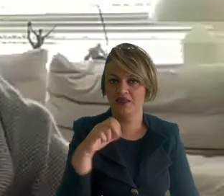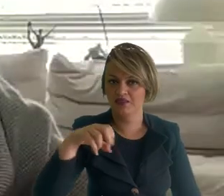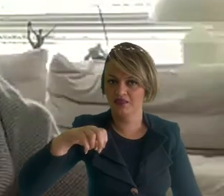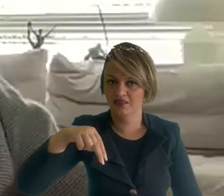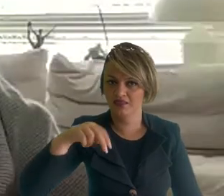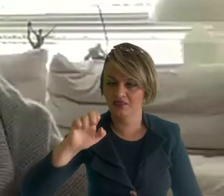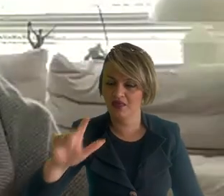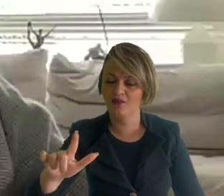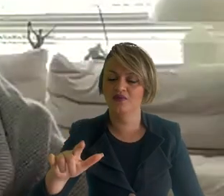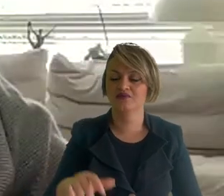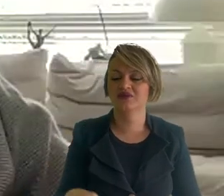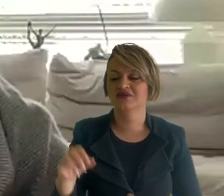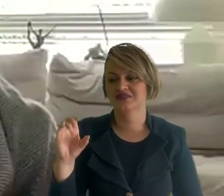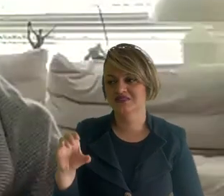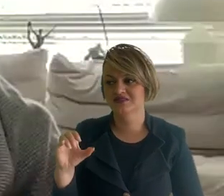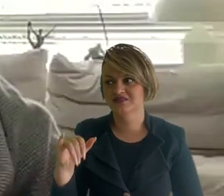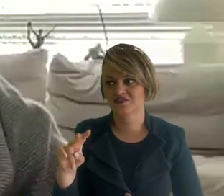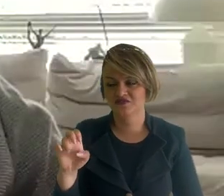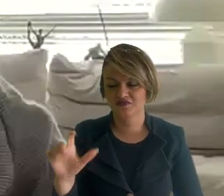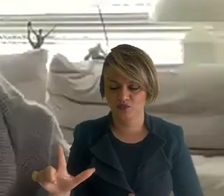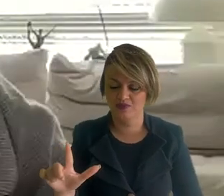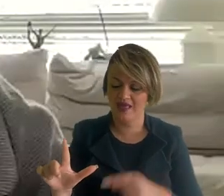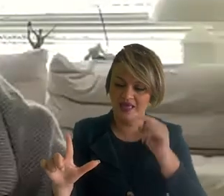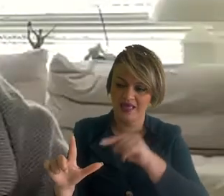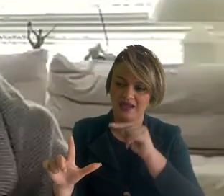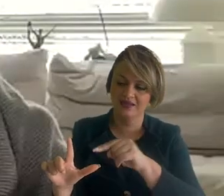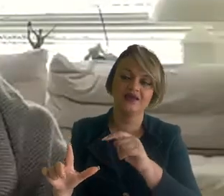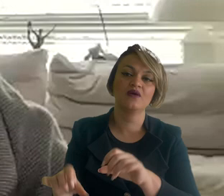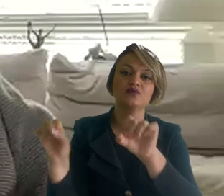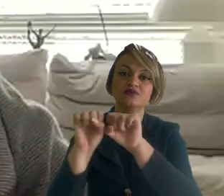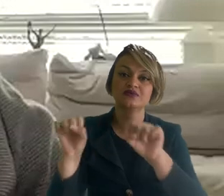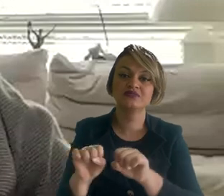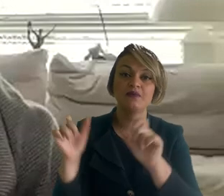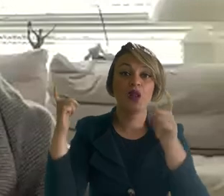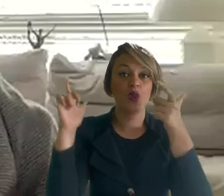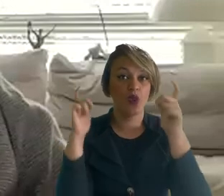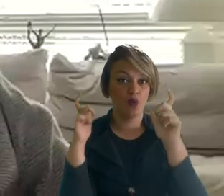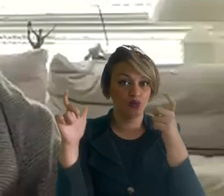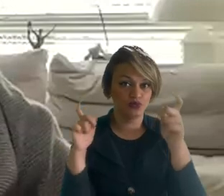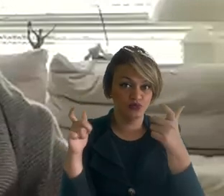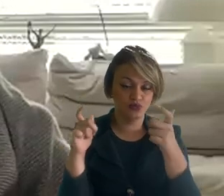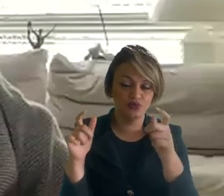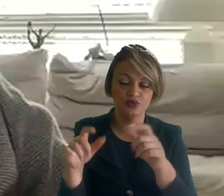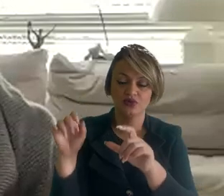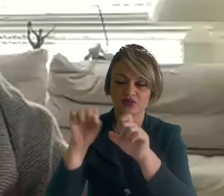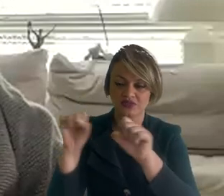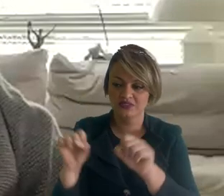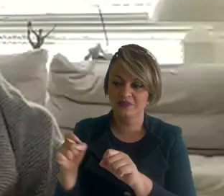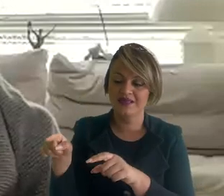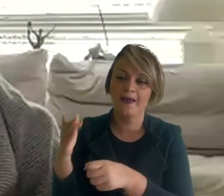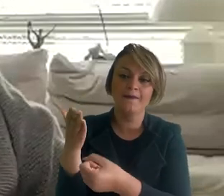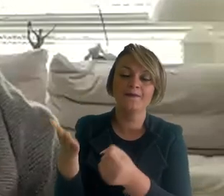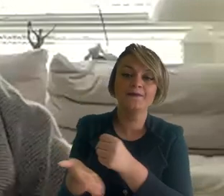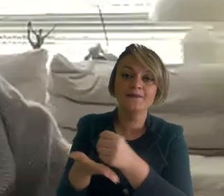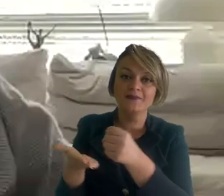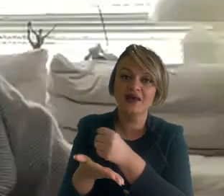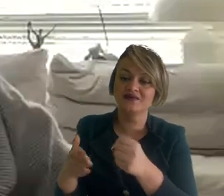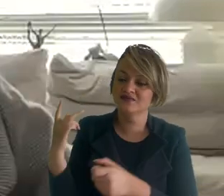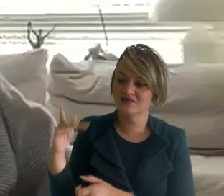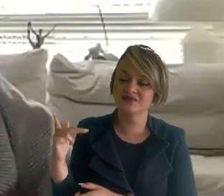responsabilidade civil então a responsabilidade civil é um sistema Lógico que tem como princípio